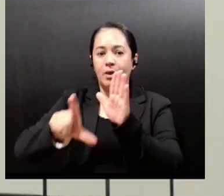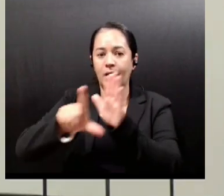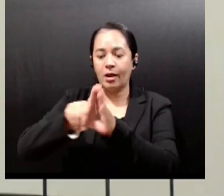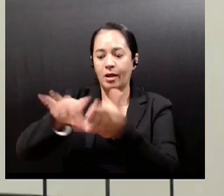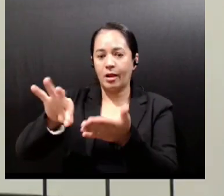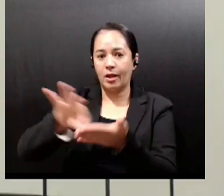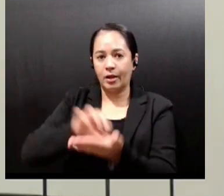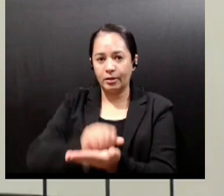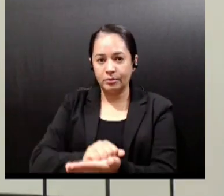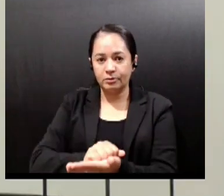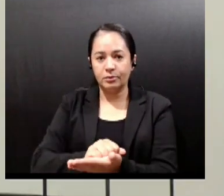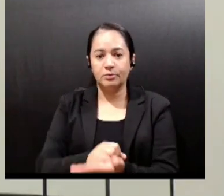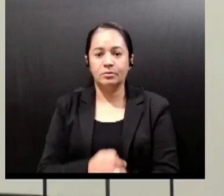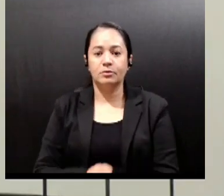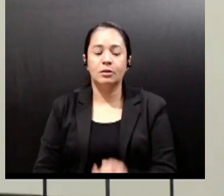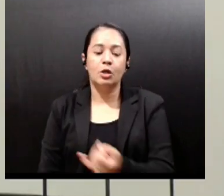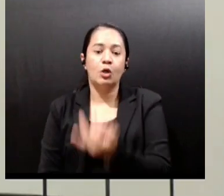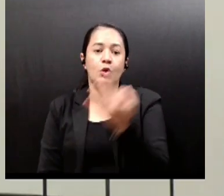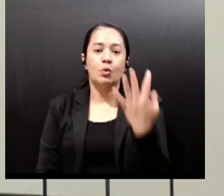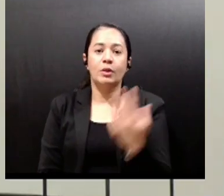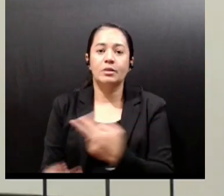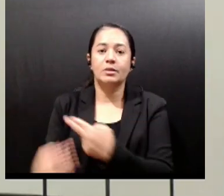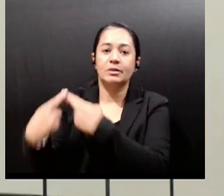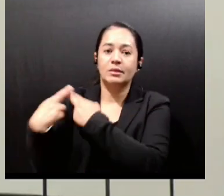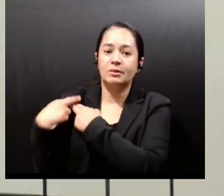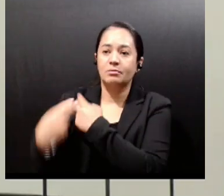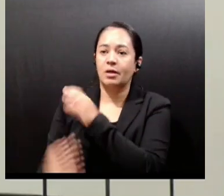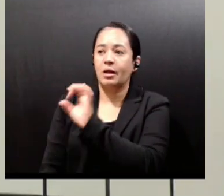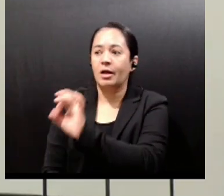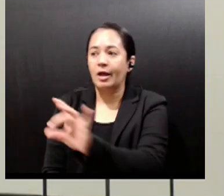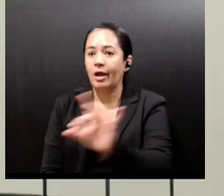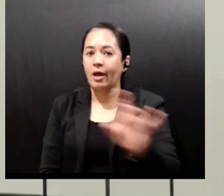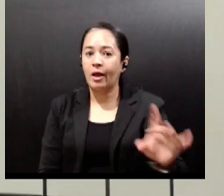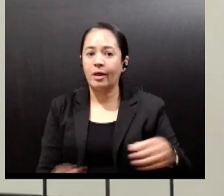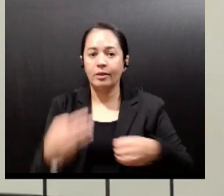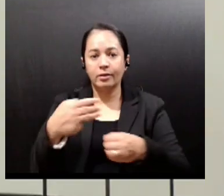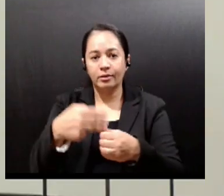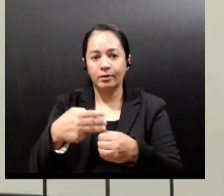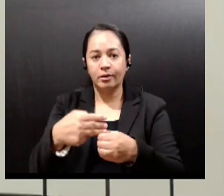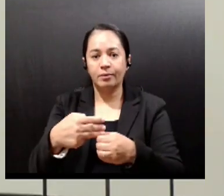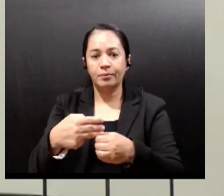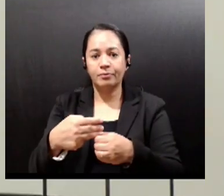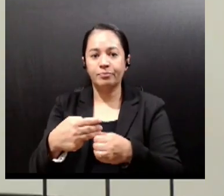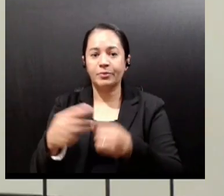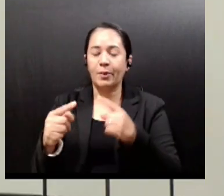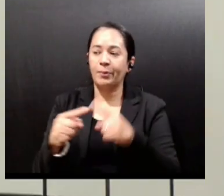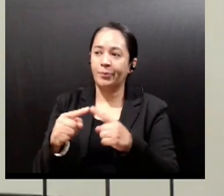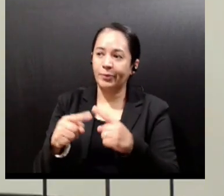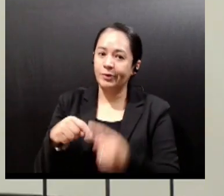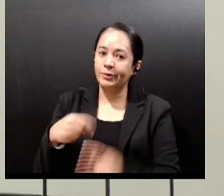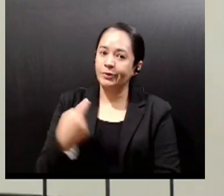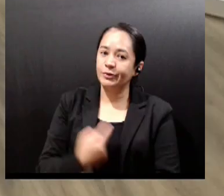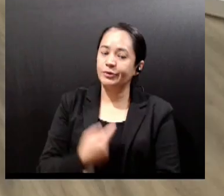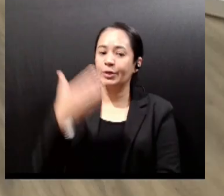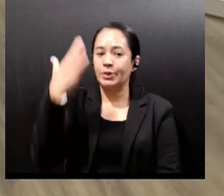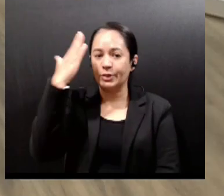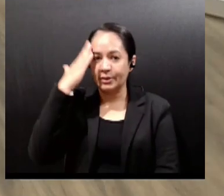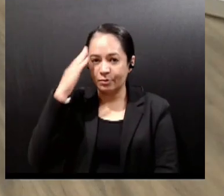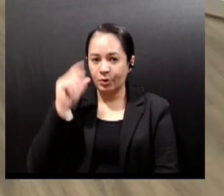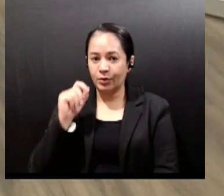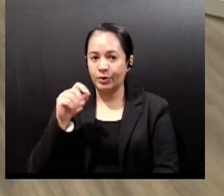as responsabilidades de cada município? Porque assim, a gente sabe que são transportes